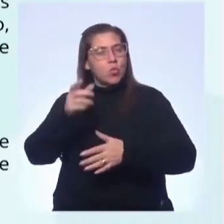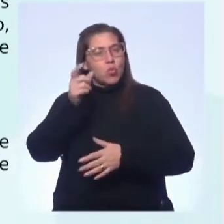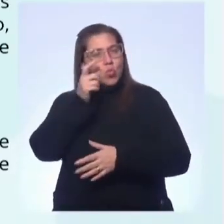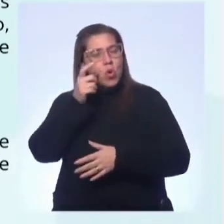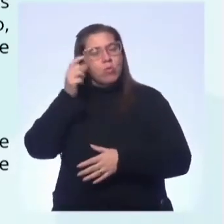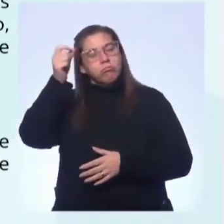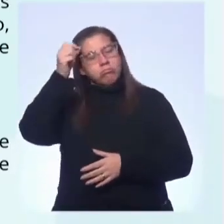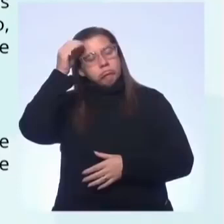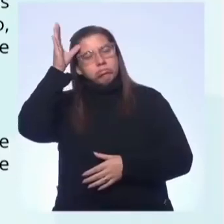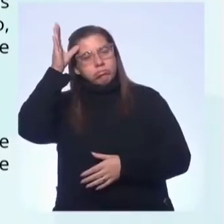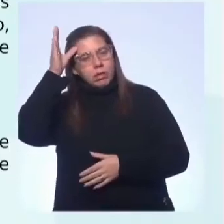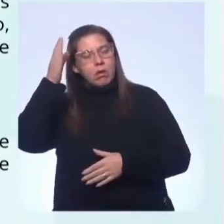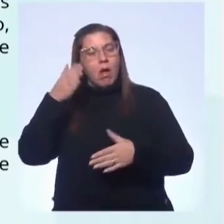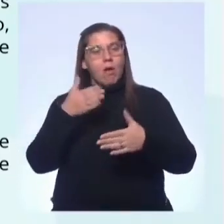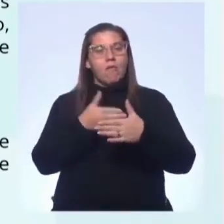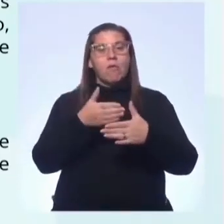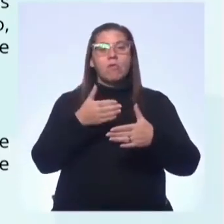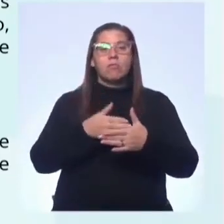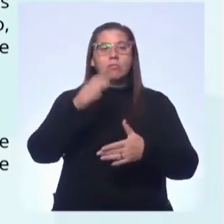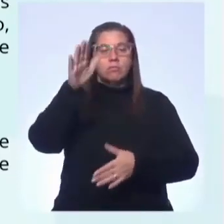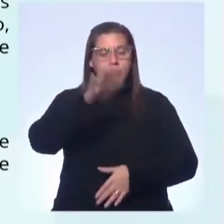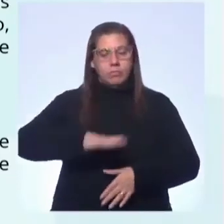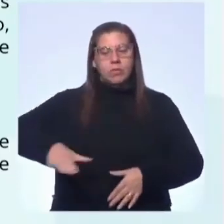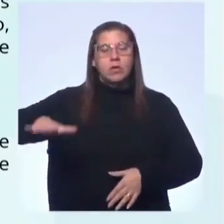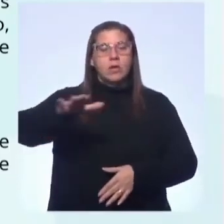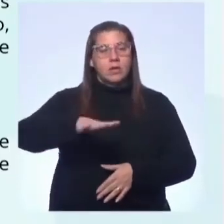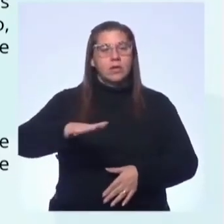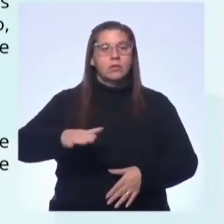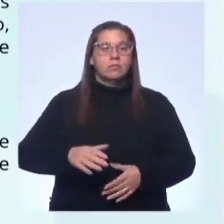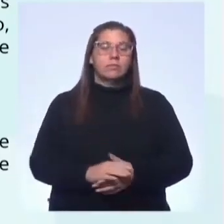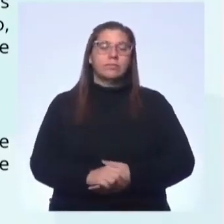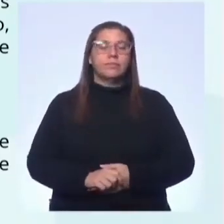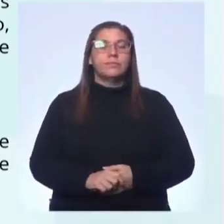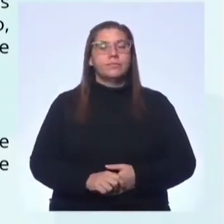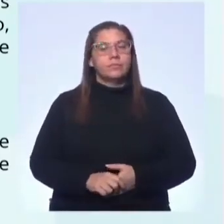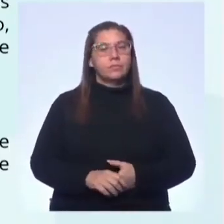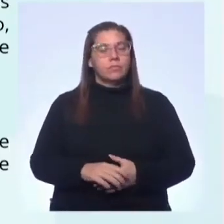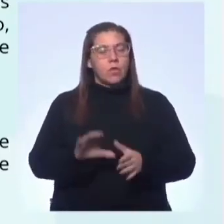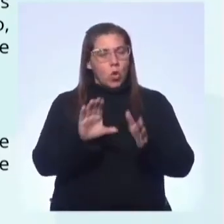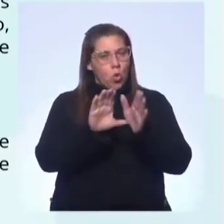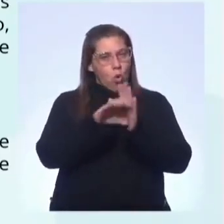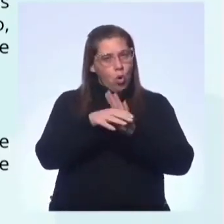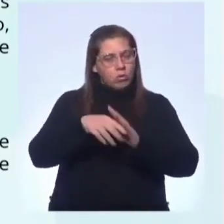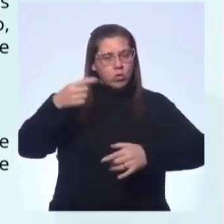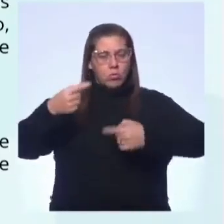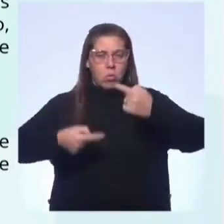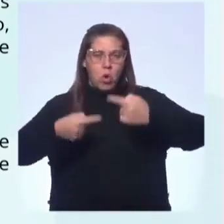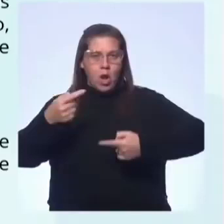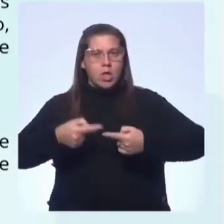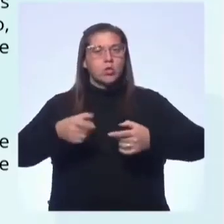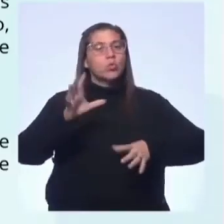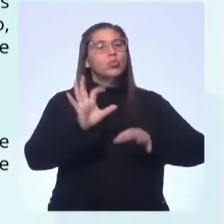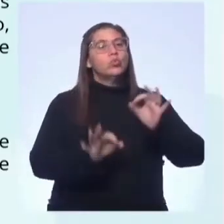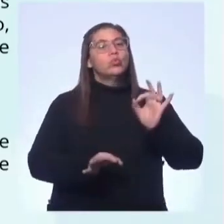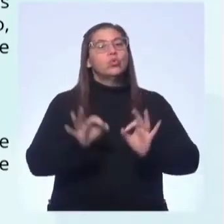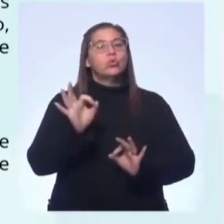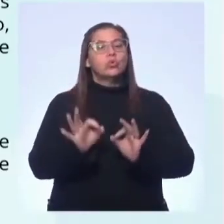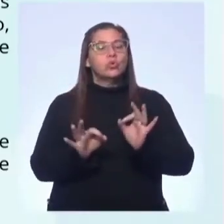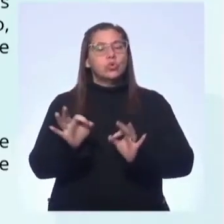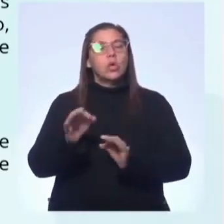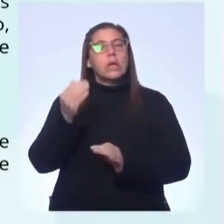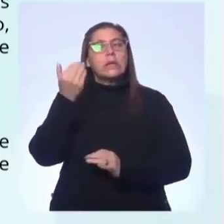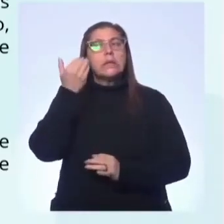conhecimento, fronteira, território e territorialidade, conceito político e jurídico e a